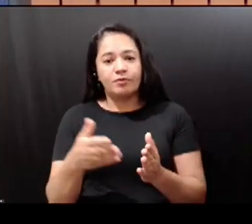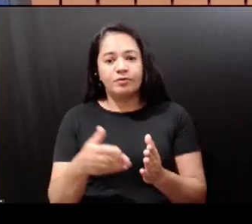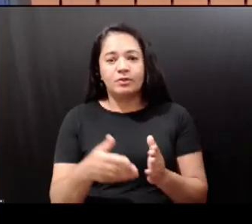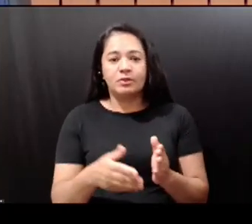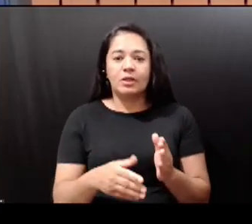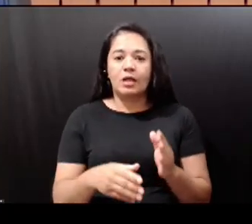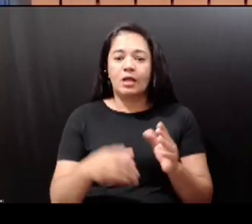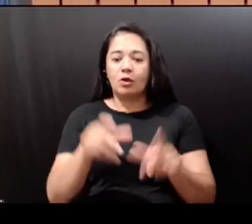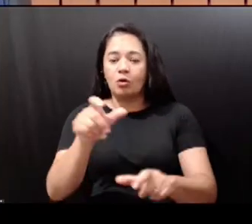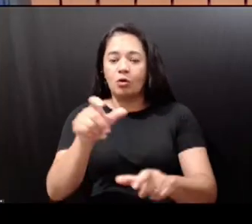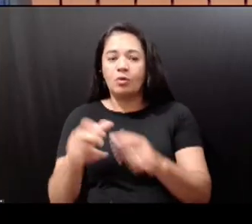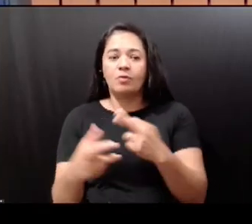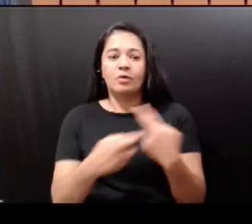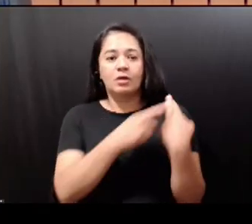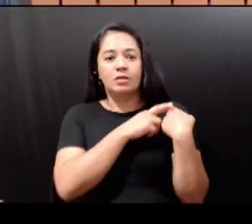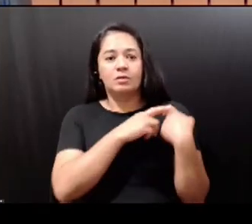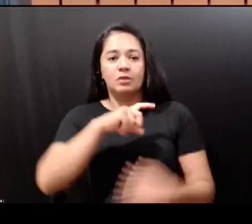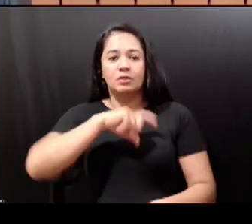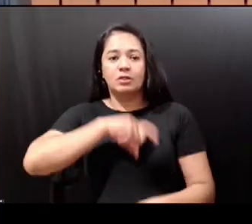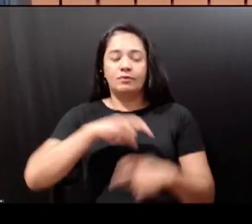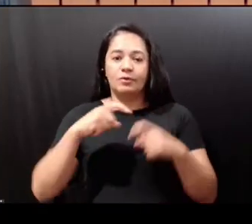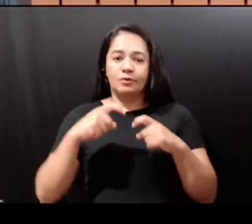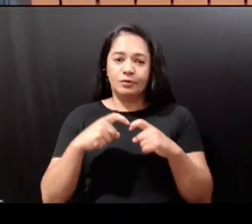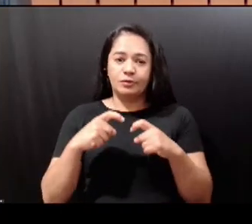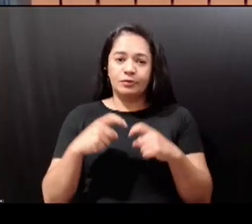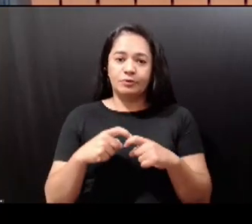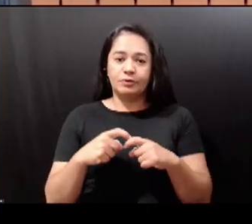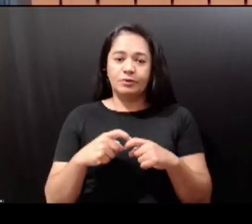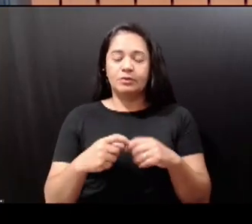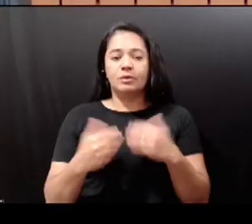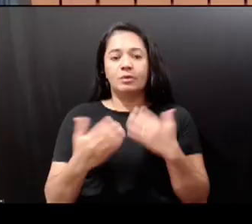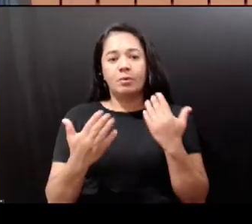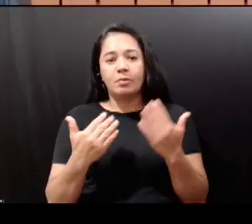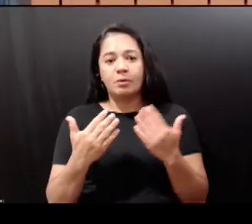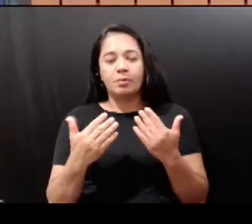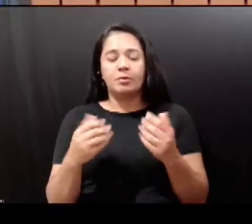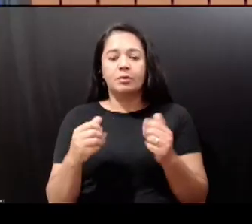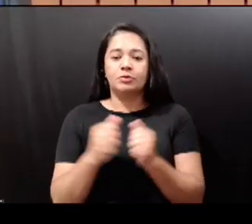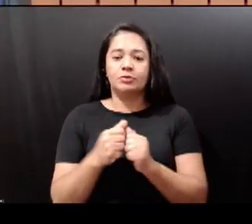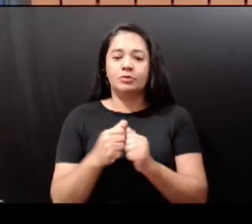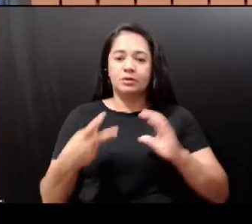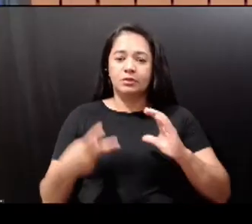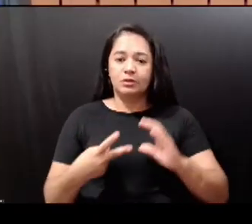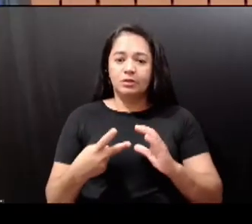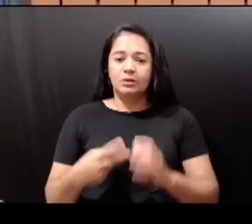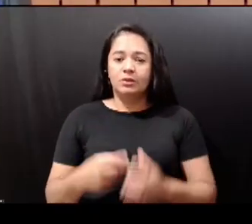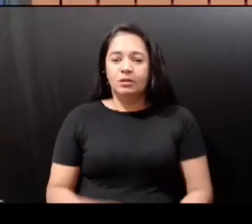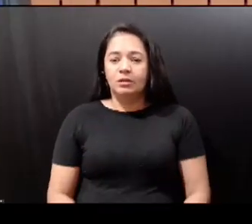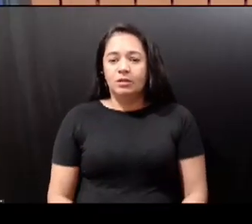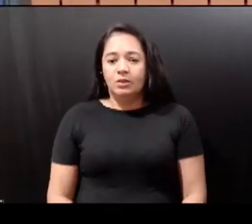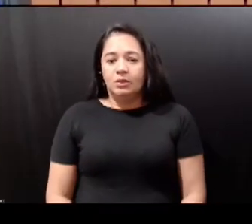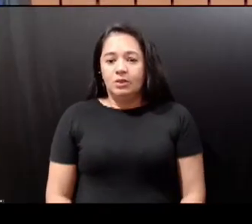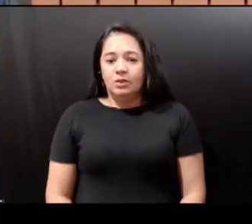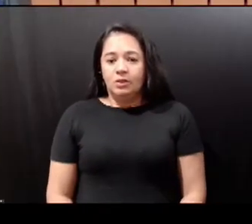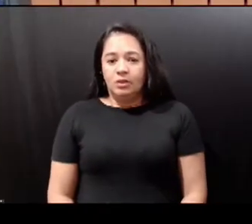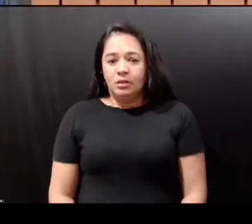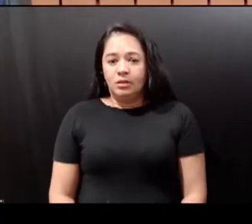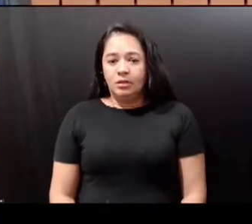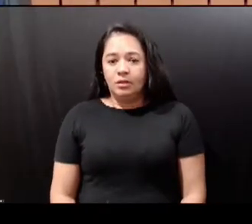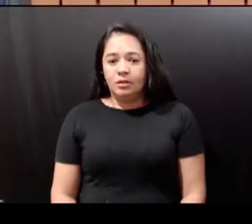e fazer, de repente, aqui um debate nessa Câmara, trazer aqui as pessoas, fazer, de repente, é